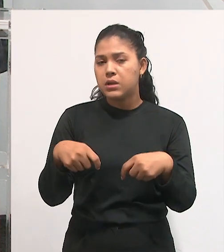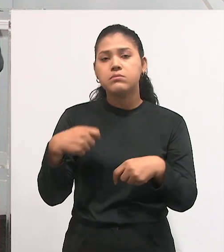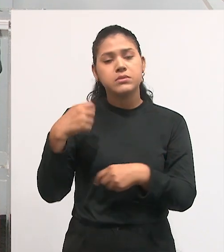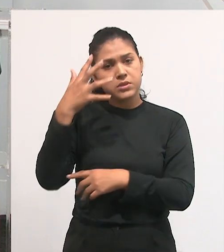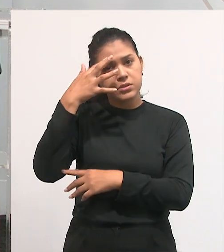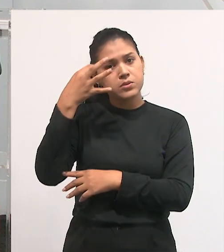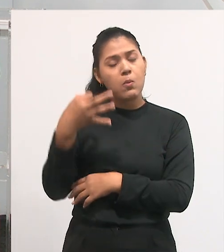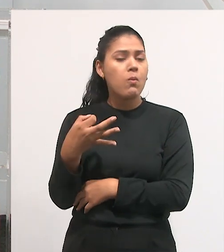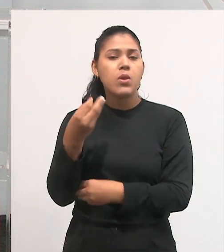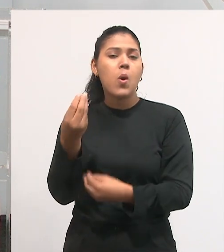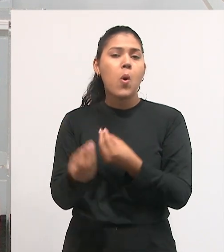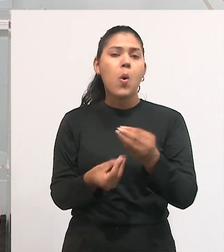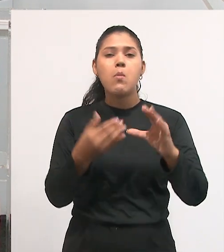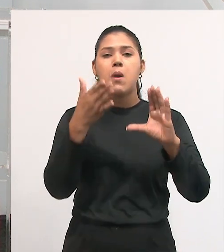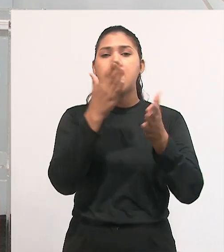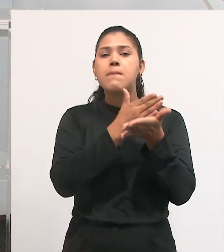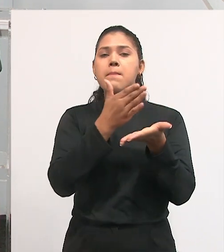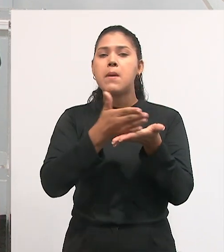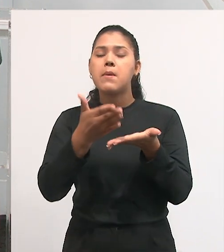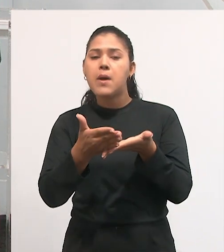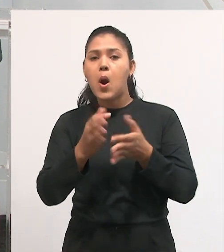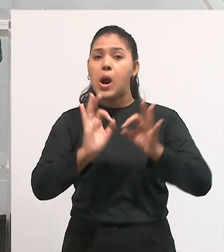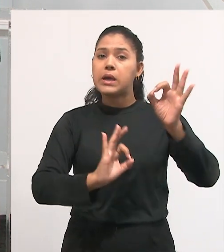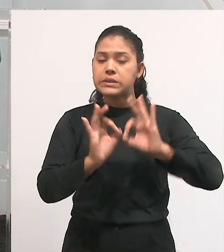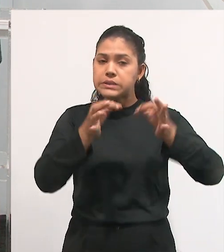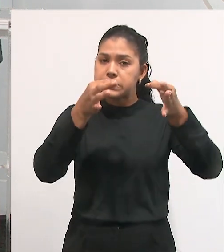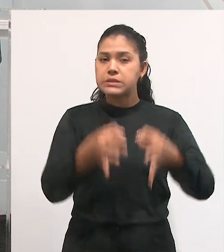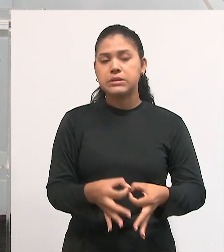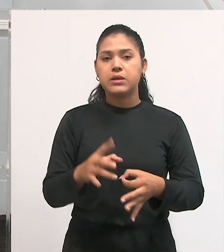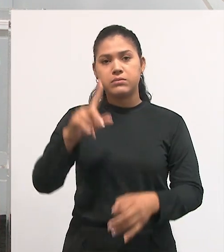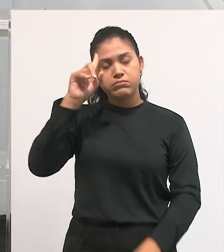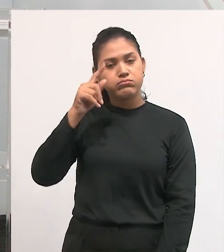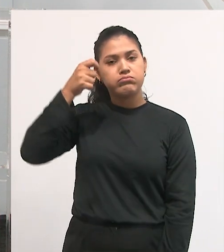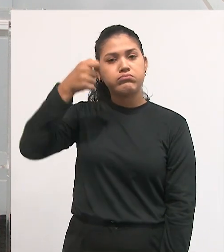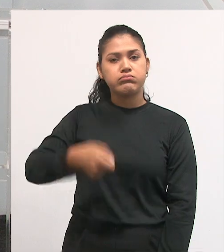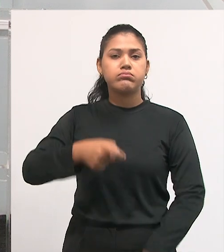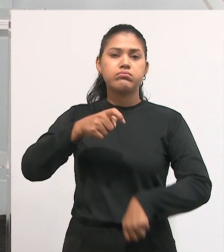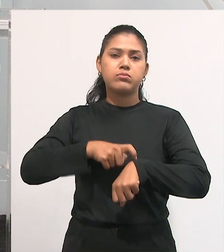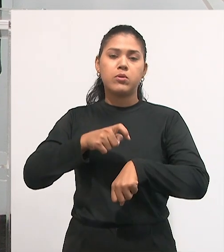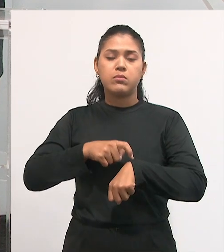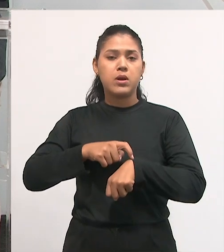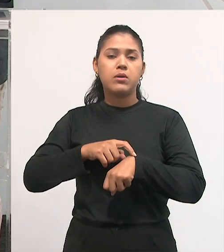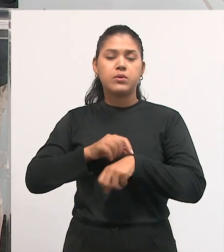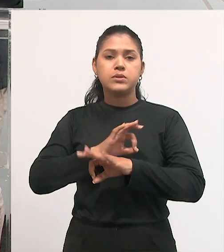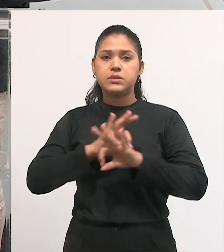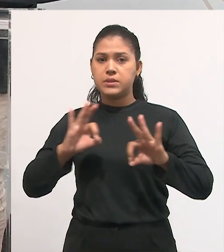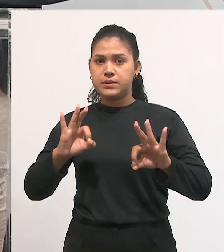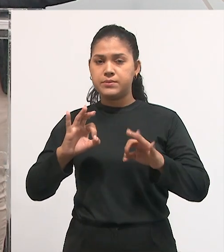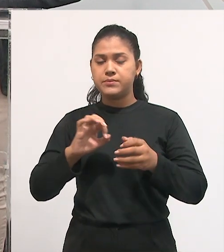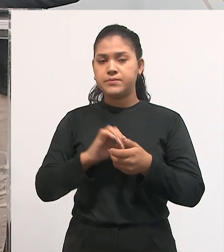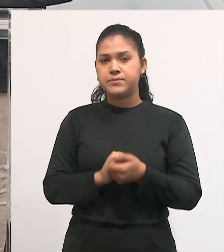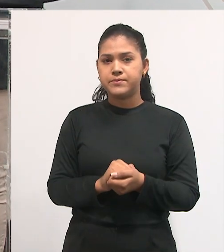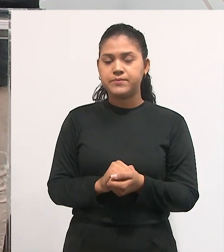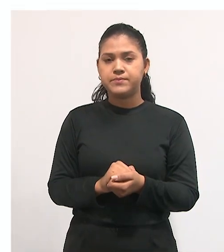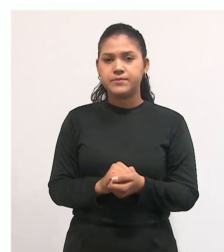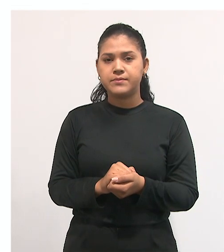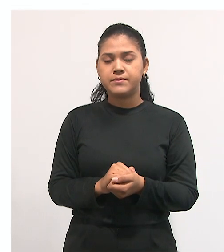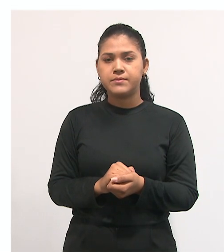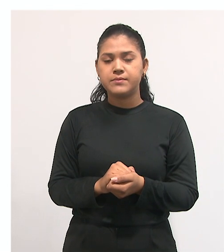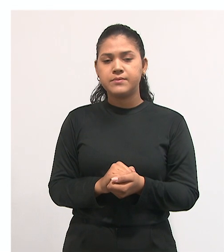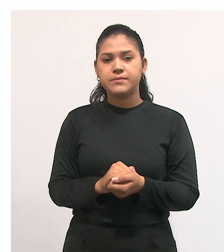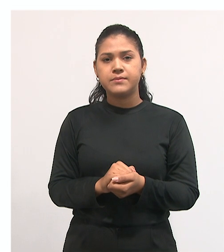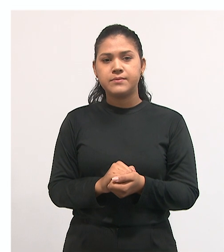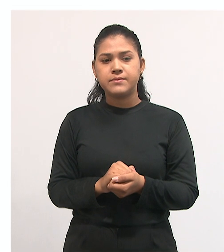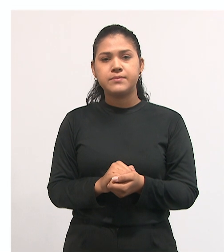fundamentais para a tomada de decisão que você vai desempenhar, que você vai realizar. Perfeito? Segue na tela aqui mais